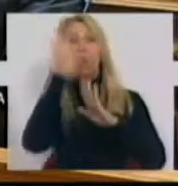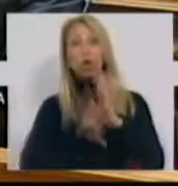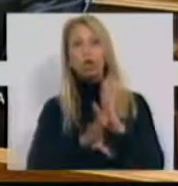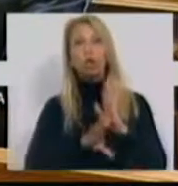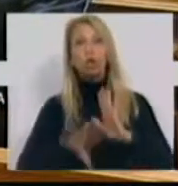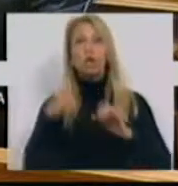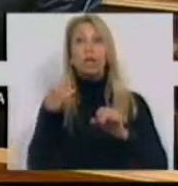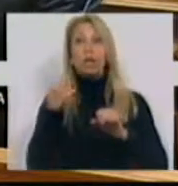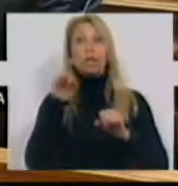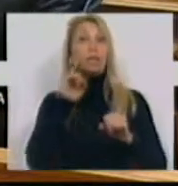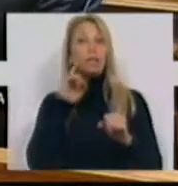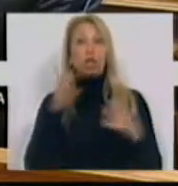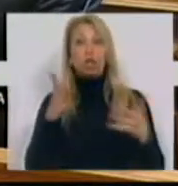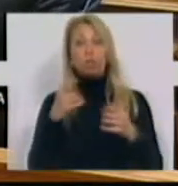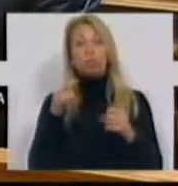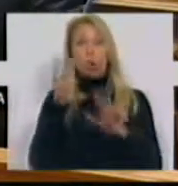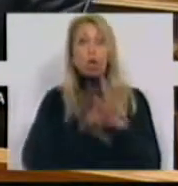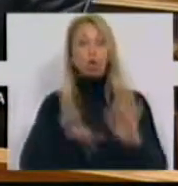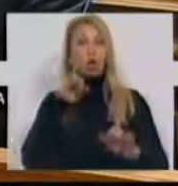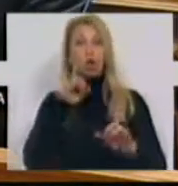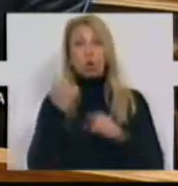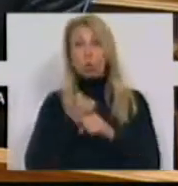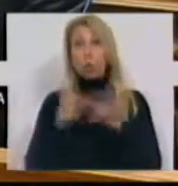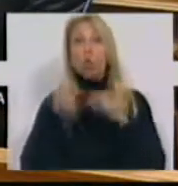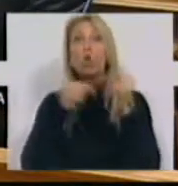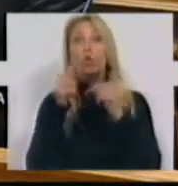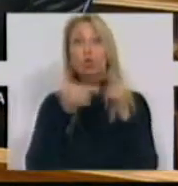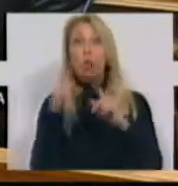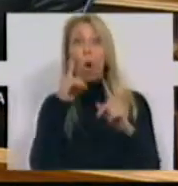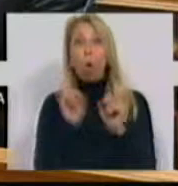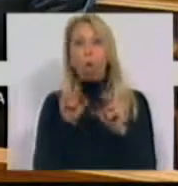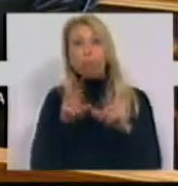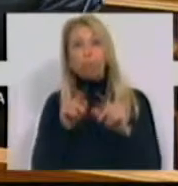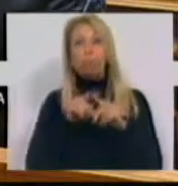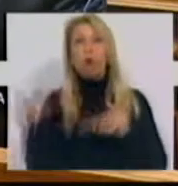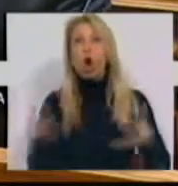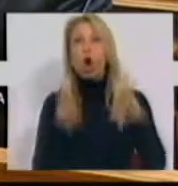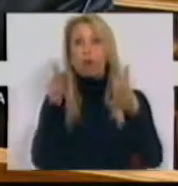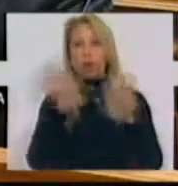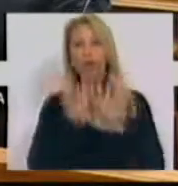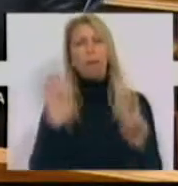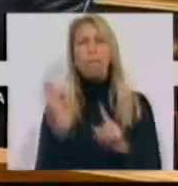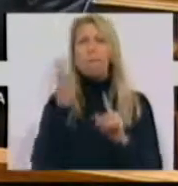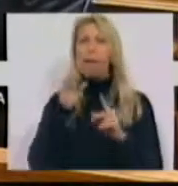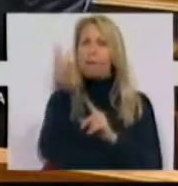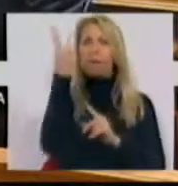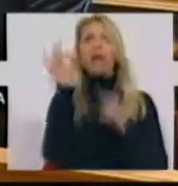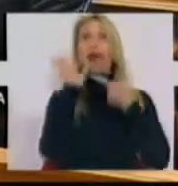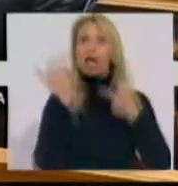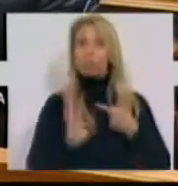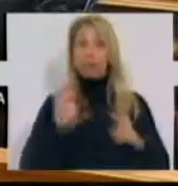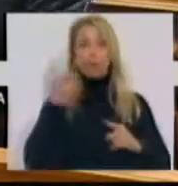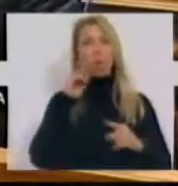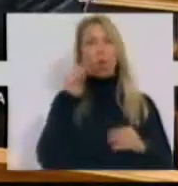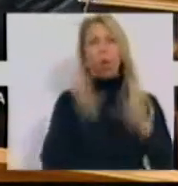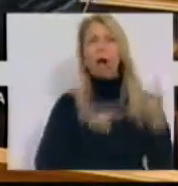na construção e na reparação das rodovias. Mas este decreto-lei frisa vários aspectos, desde logo a primeira análise, quando a definição do